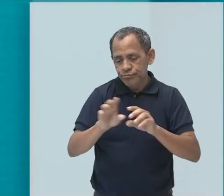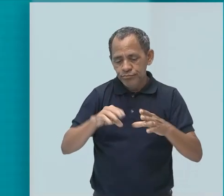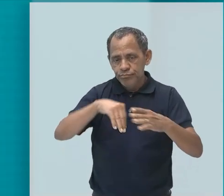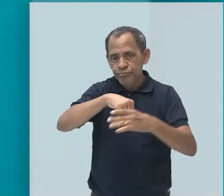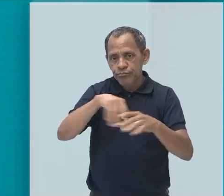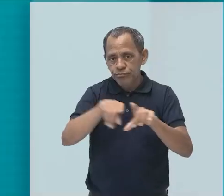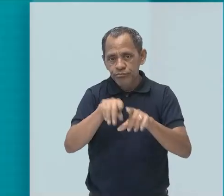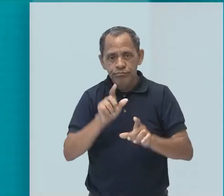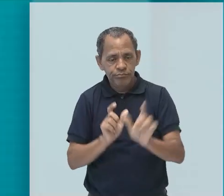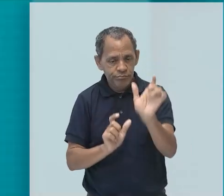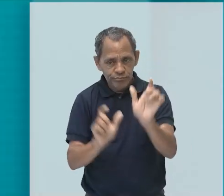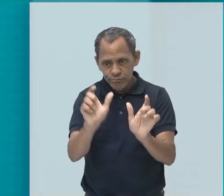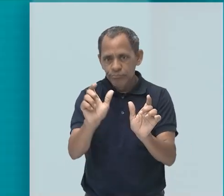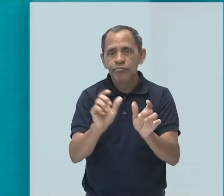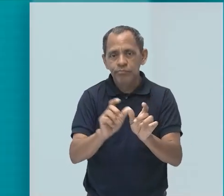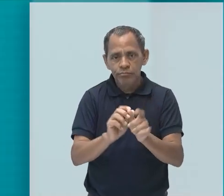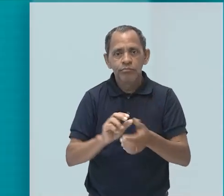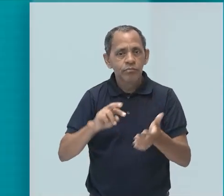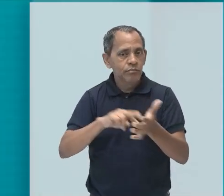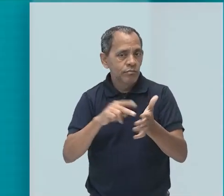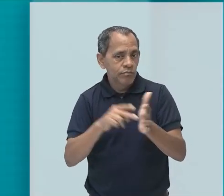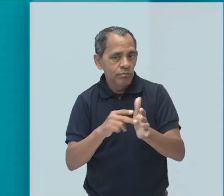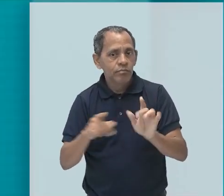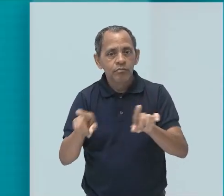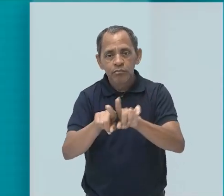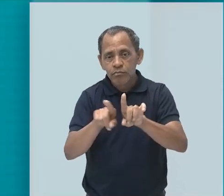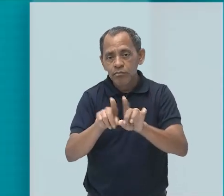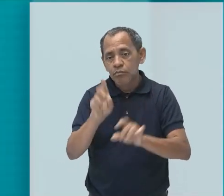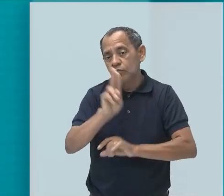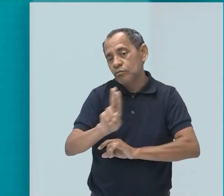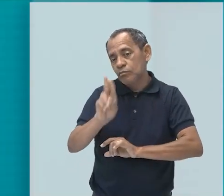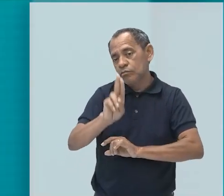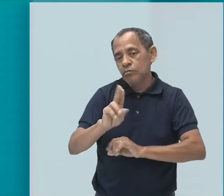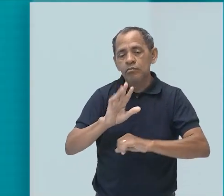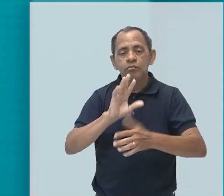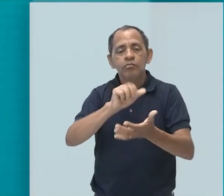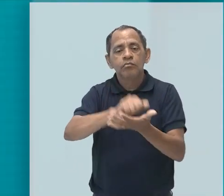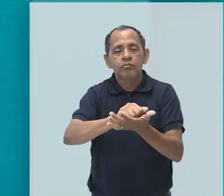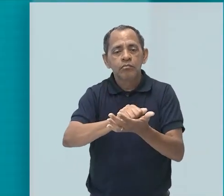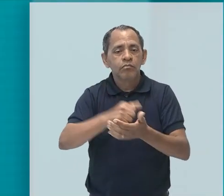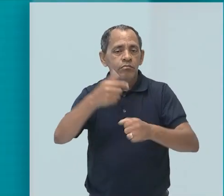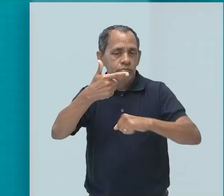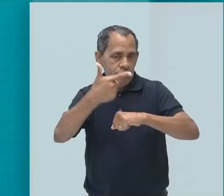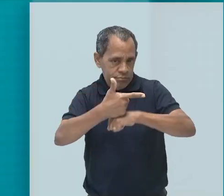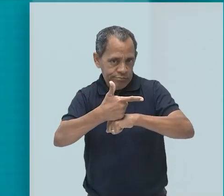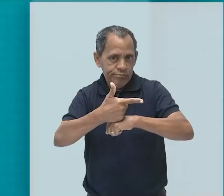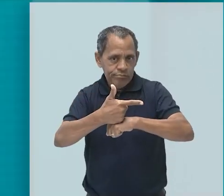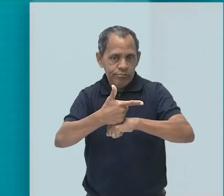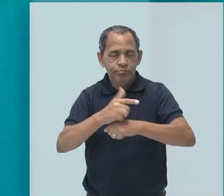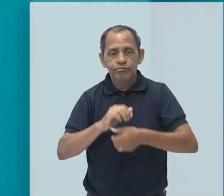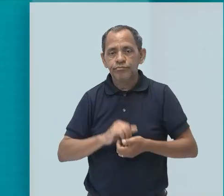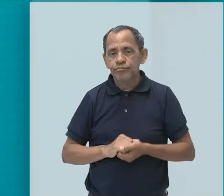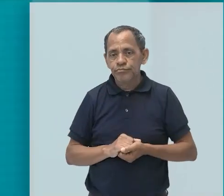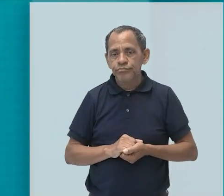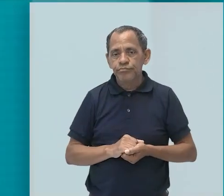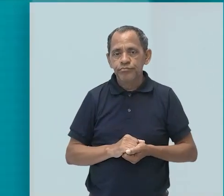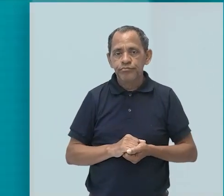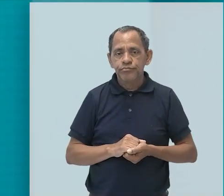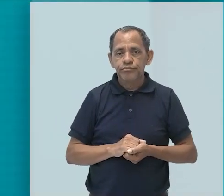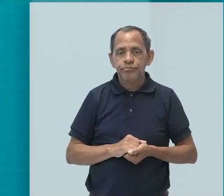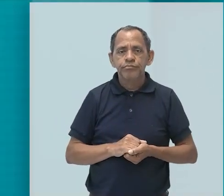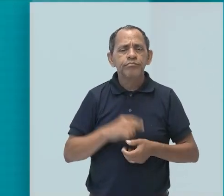são usadas e o seu significado, que é justamente o registro do léxico, e assim por diante. E por que nós